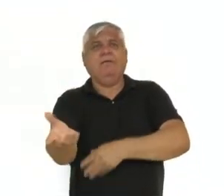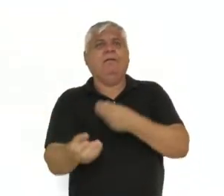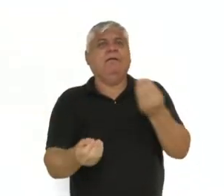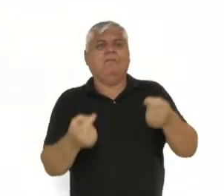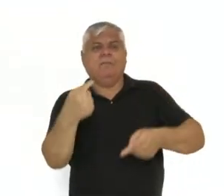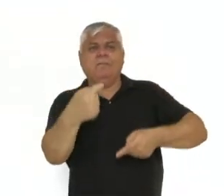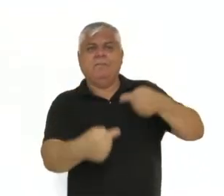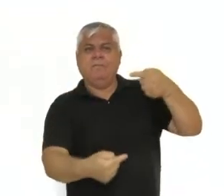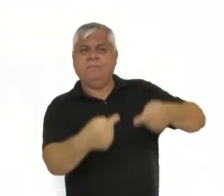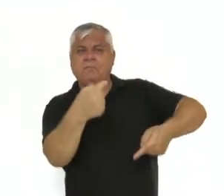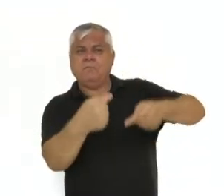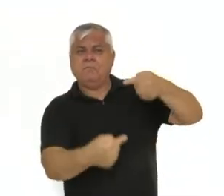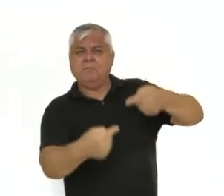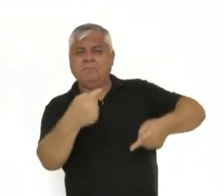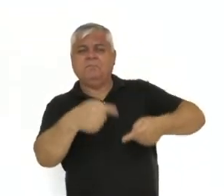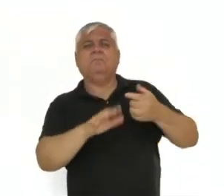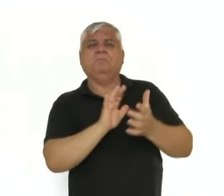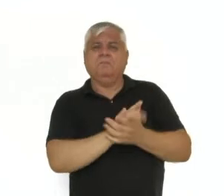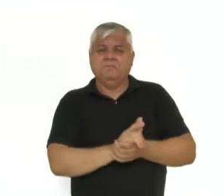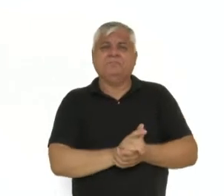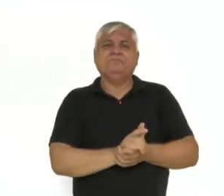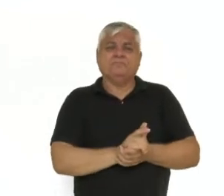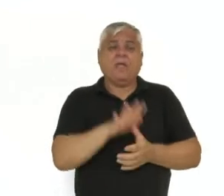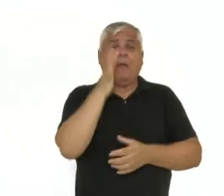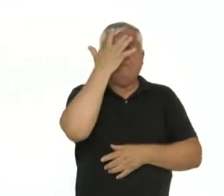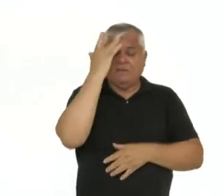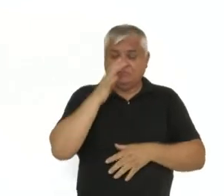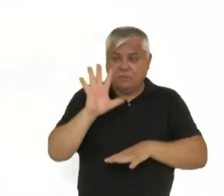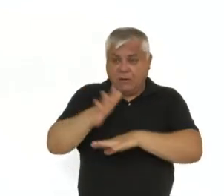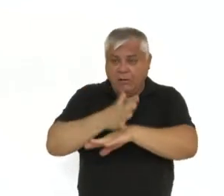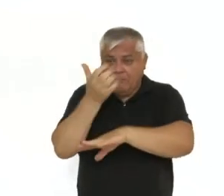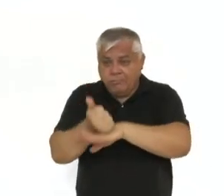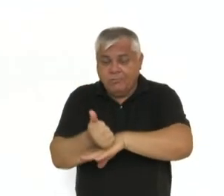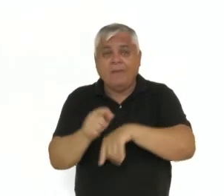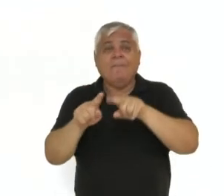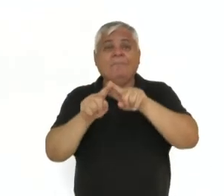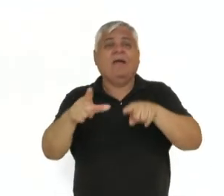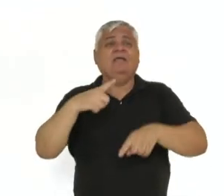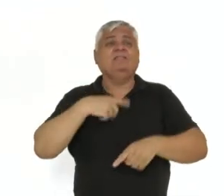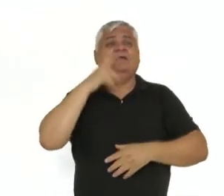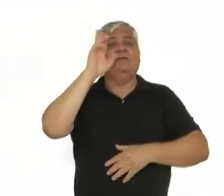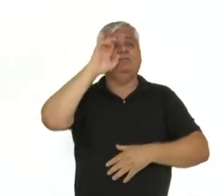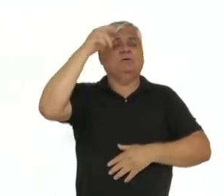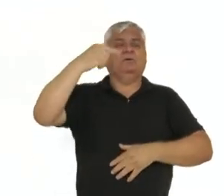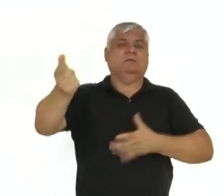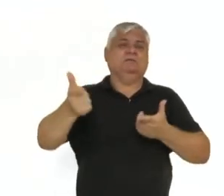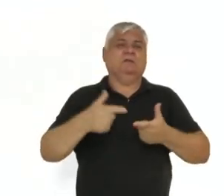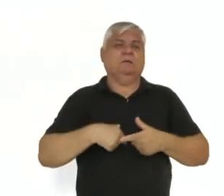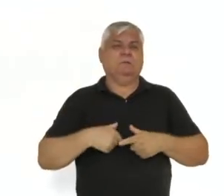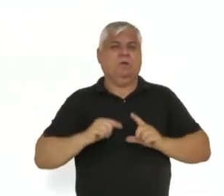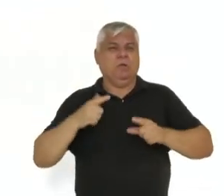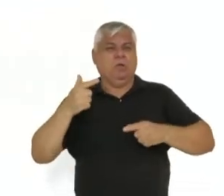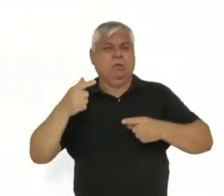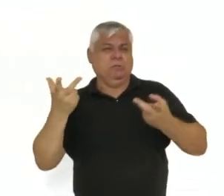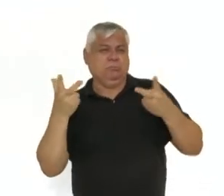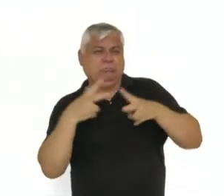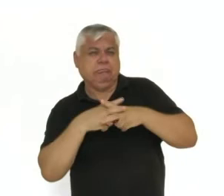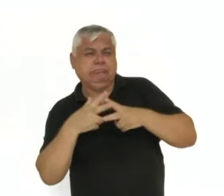e nessa discussão que muitas vezes tem muita resistência pelos agricultores, que